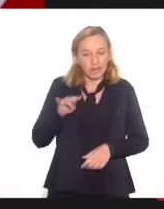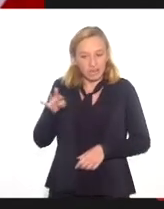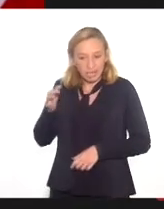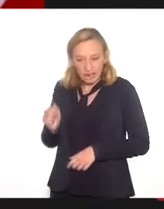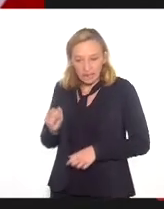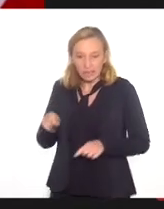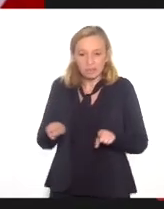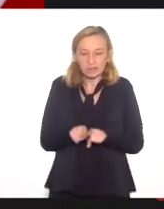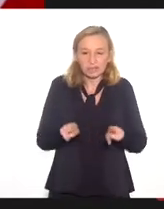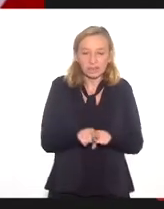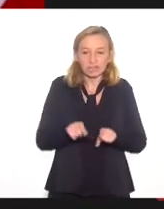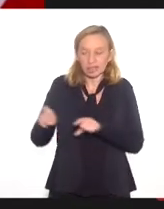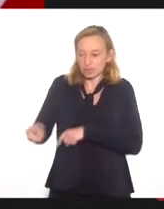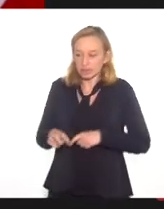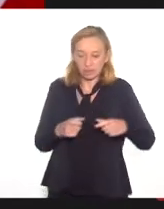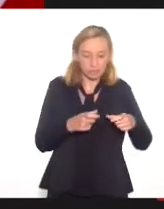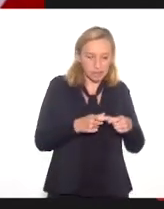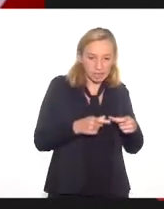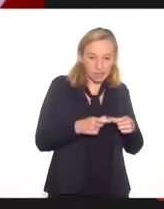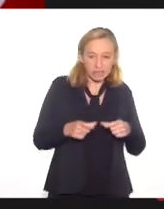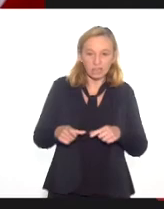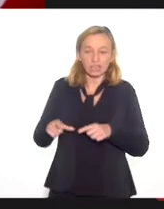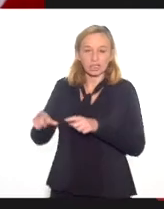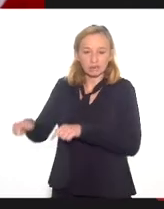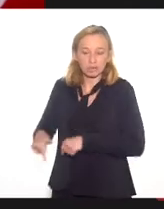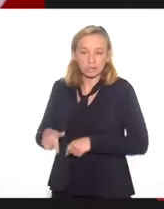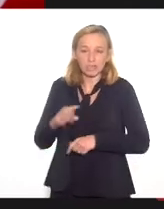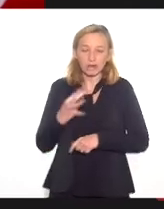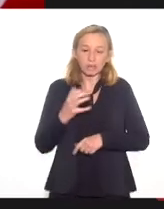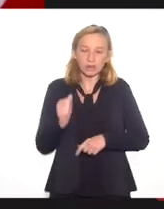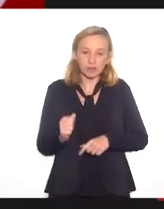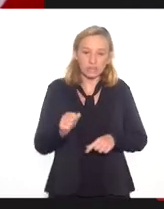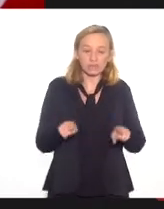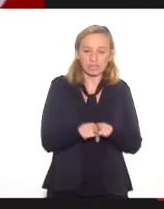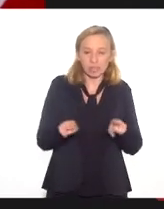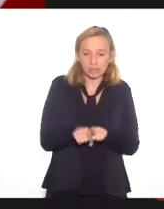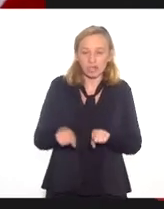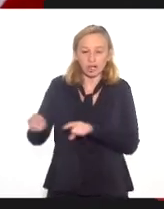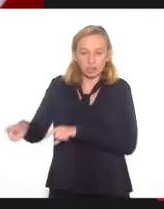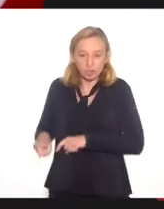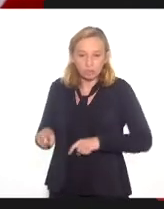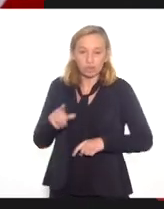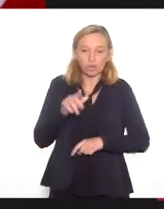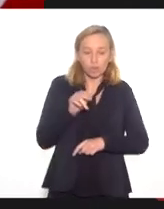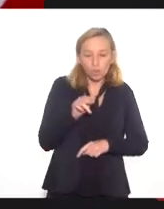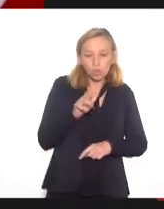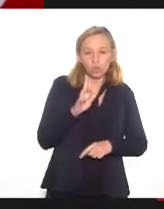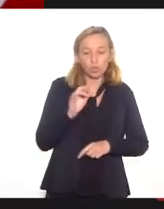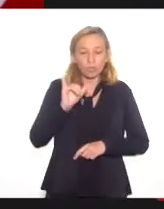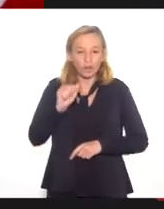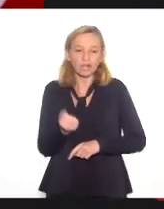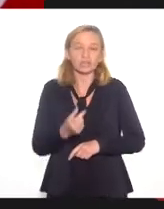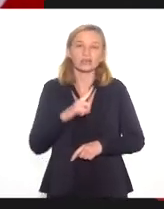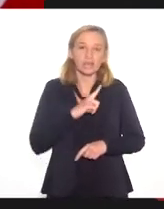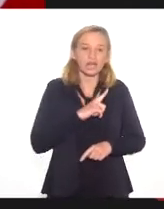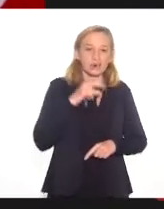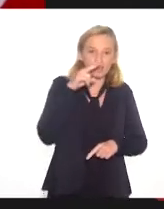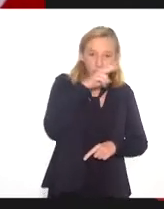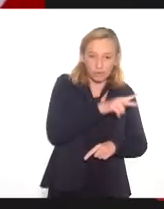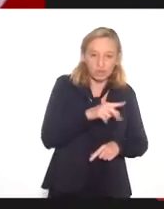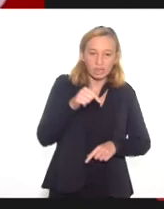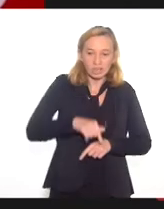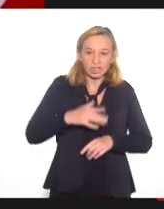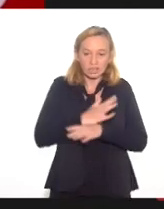a pequena agricultura né familiar camponesa a agricultura urbana que como eu disse né existe é muito forte principalmente